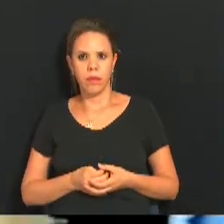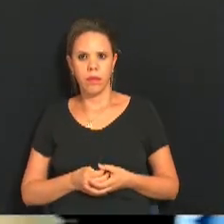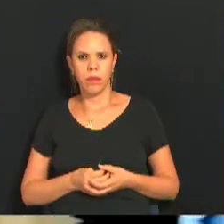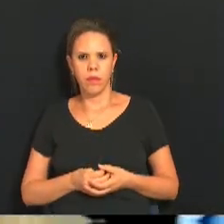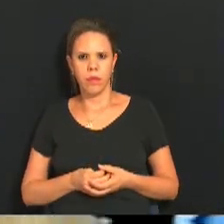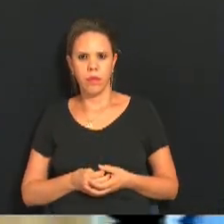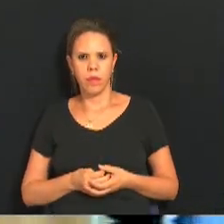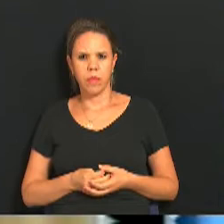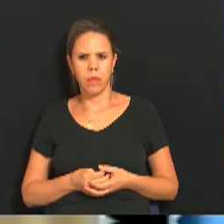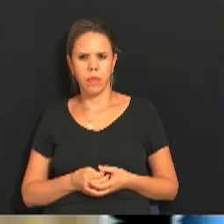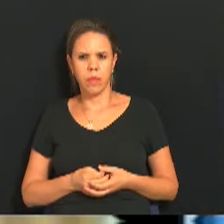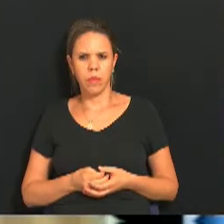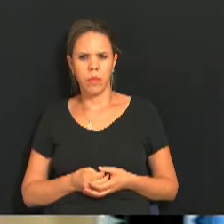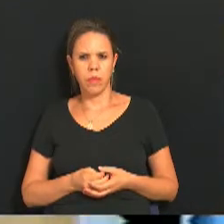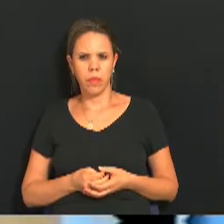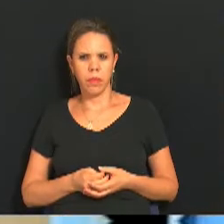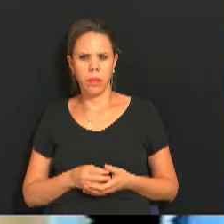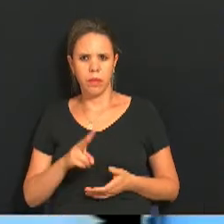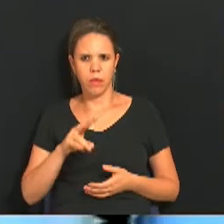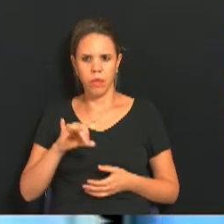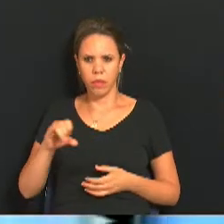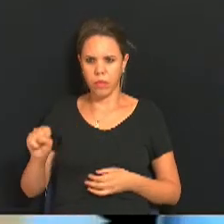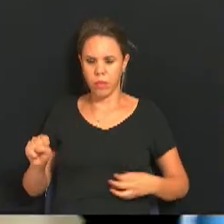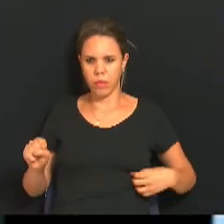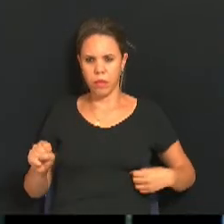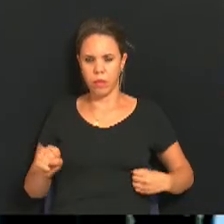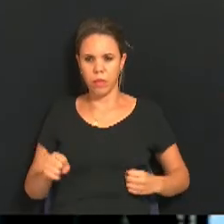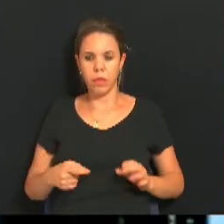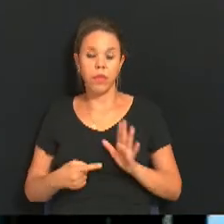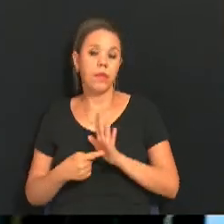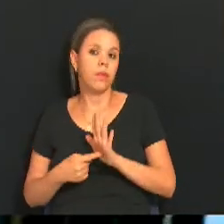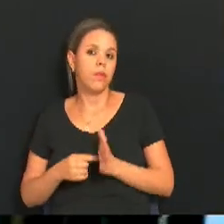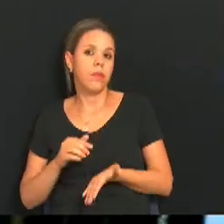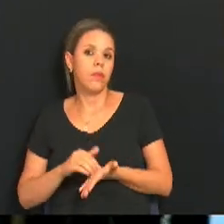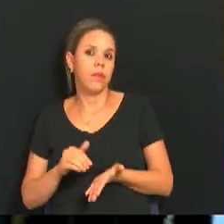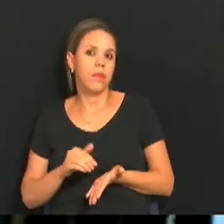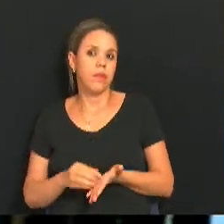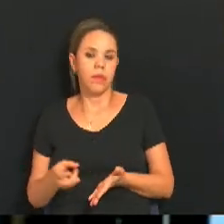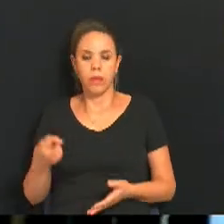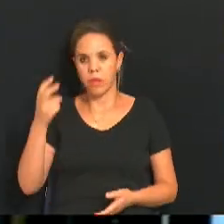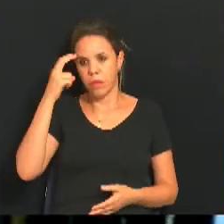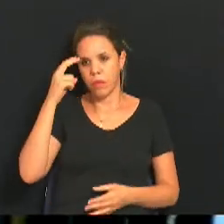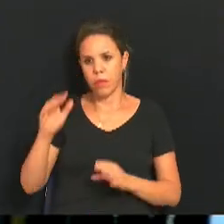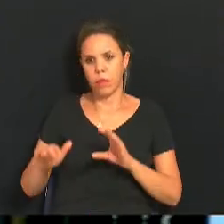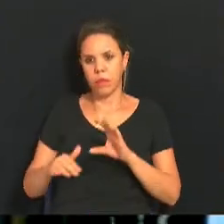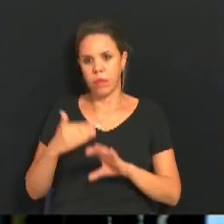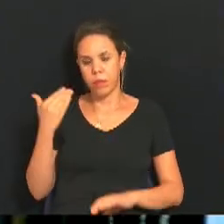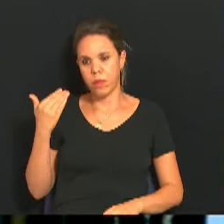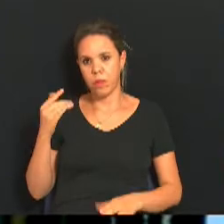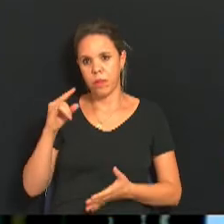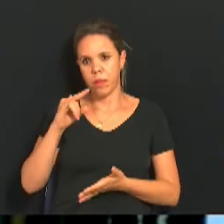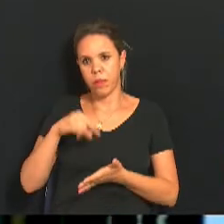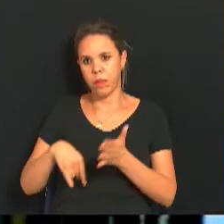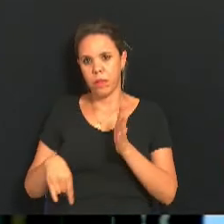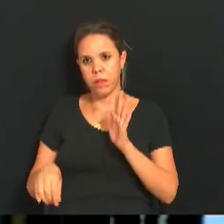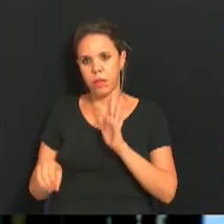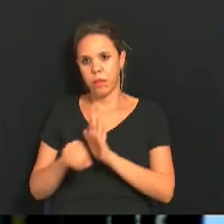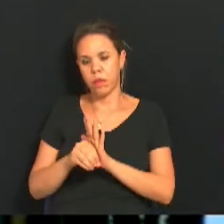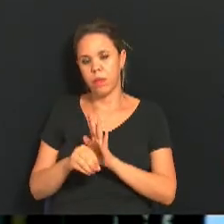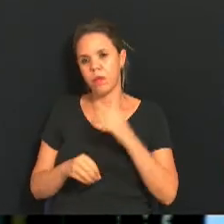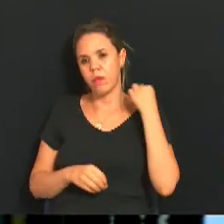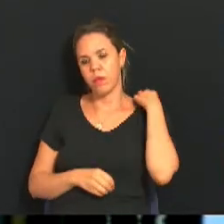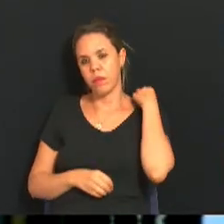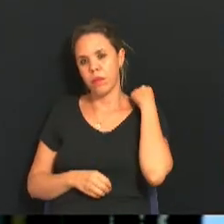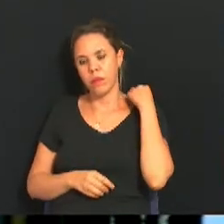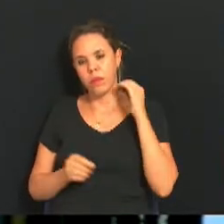ou então a secretaria recebeu o selo